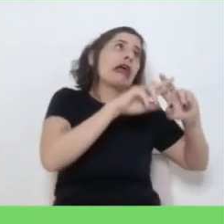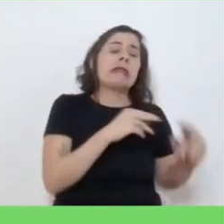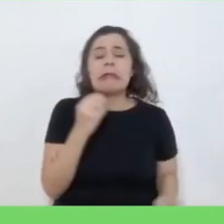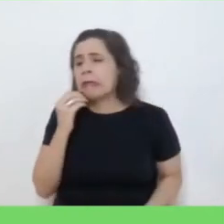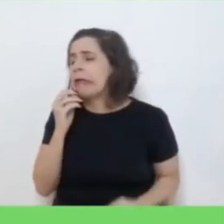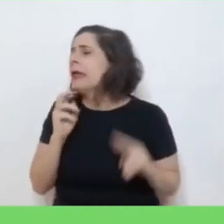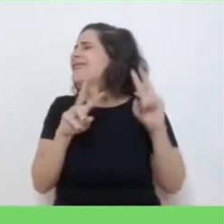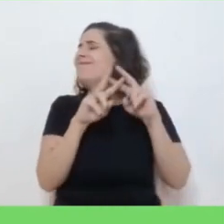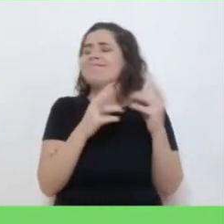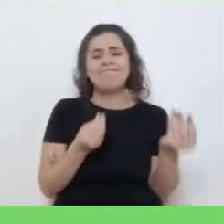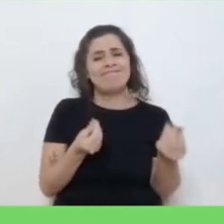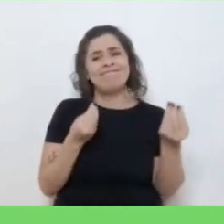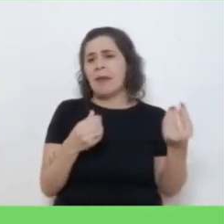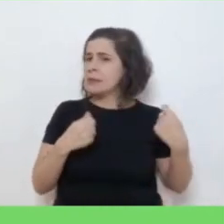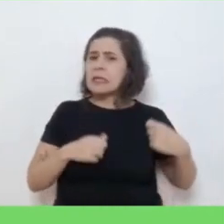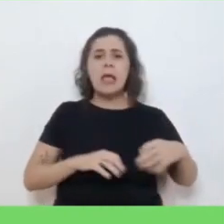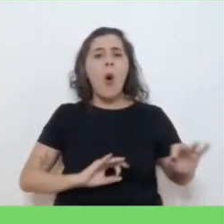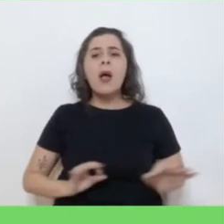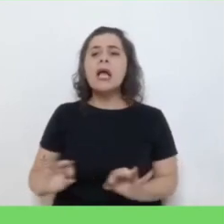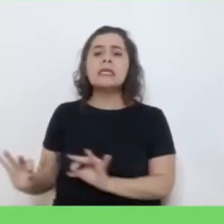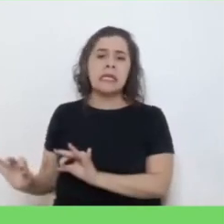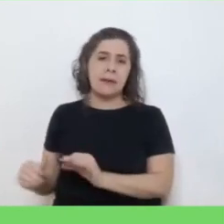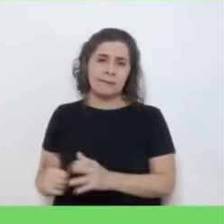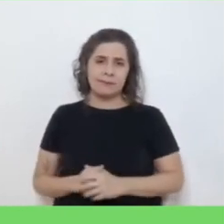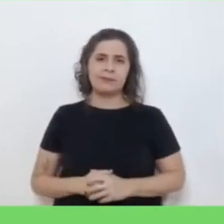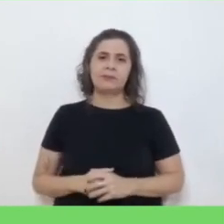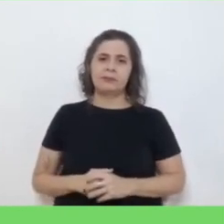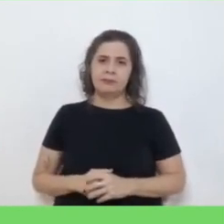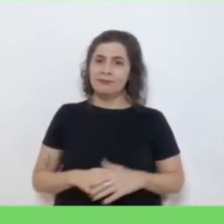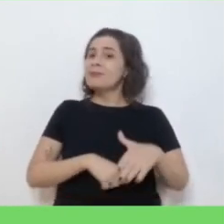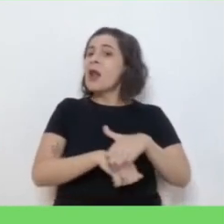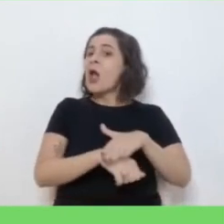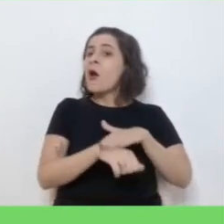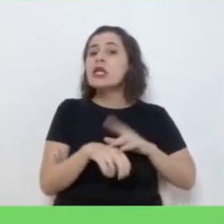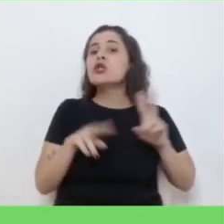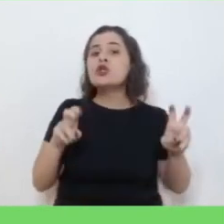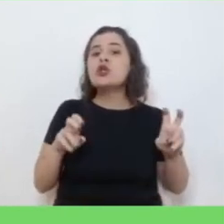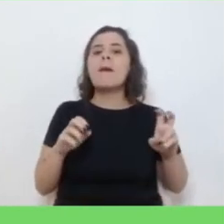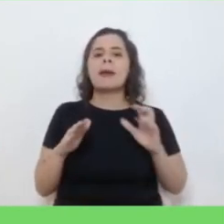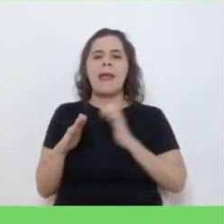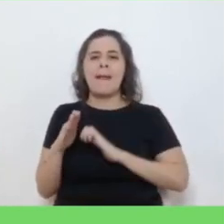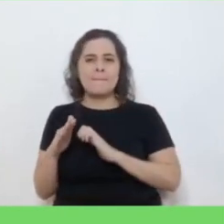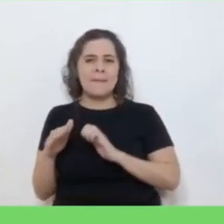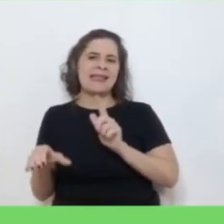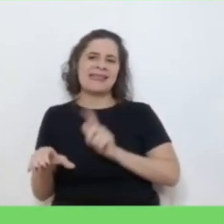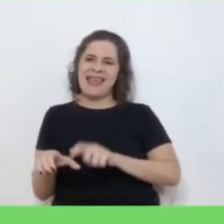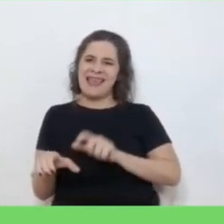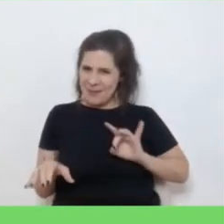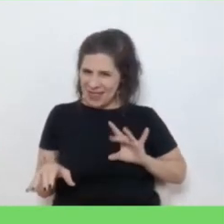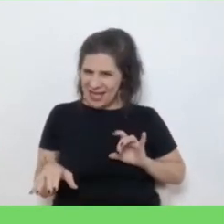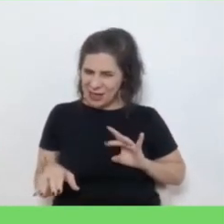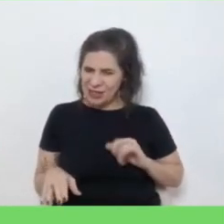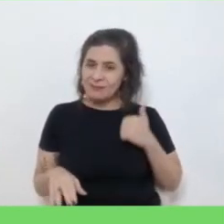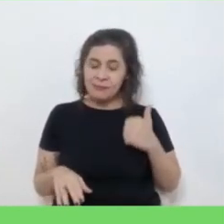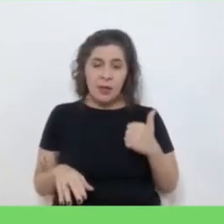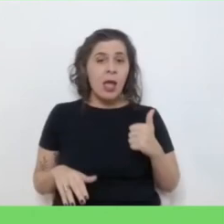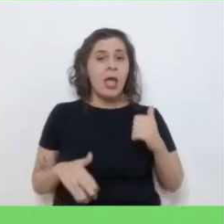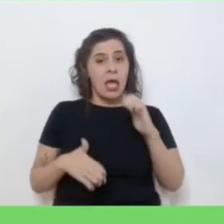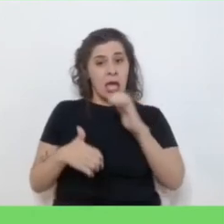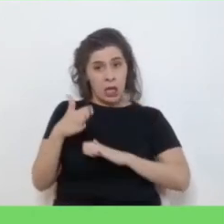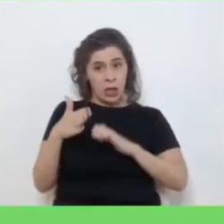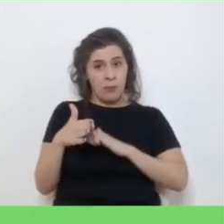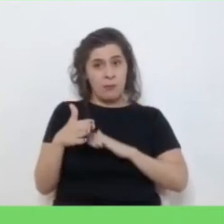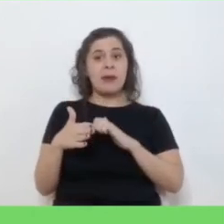até uma questão sobre, a gente está falando bastante sobre indie e tudo mais, né? A indústria brasileira,